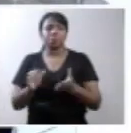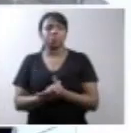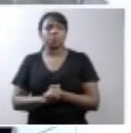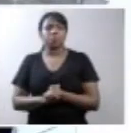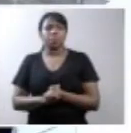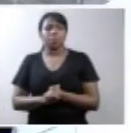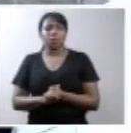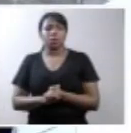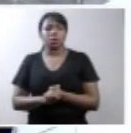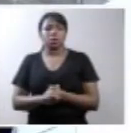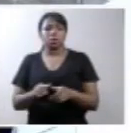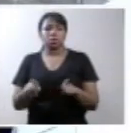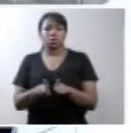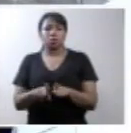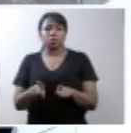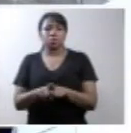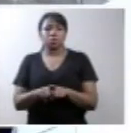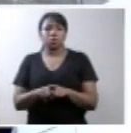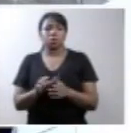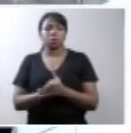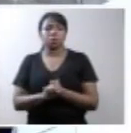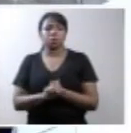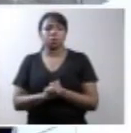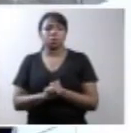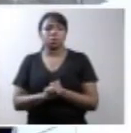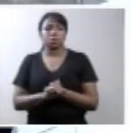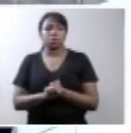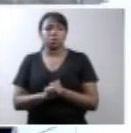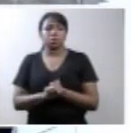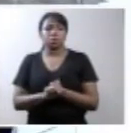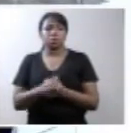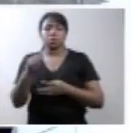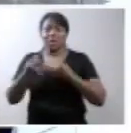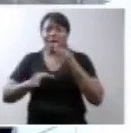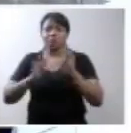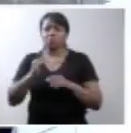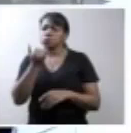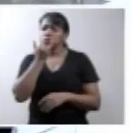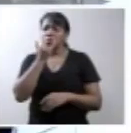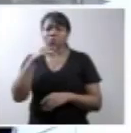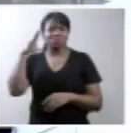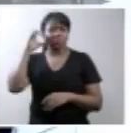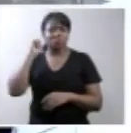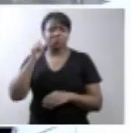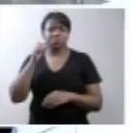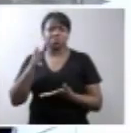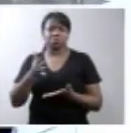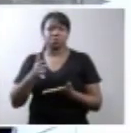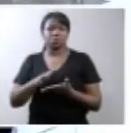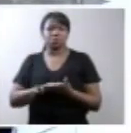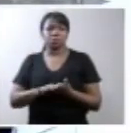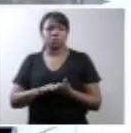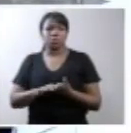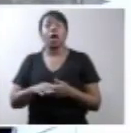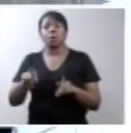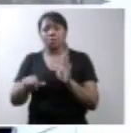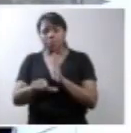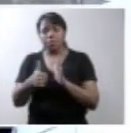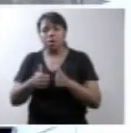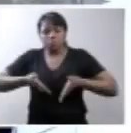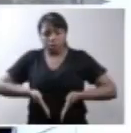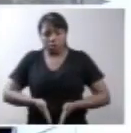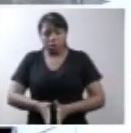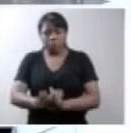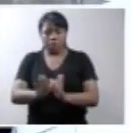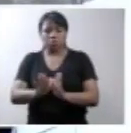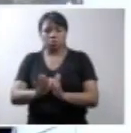Robert Eduard que com Patrick foi o pioneiro da técnica feração em vitro o qual permitiu